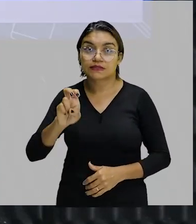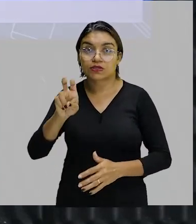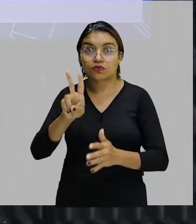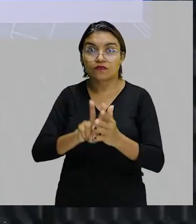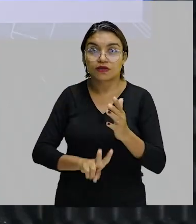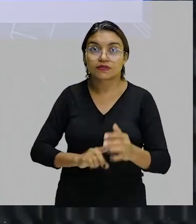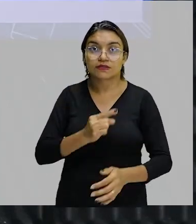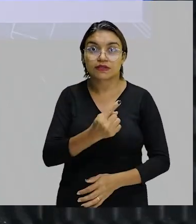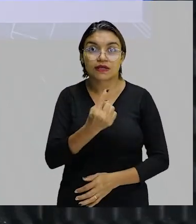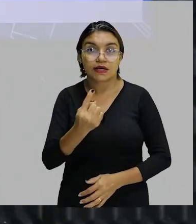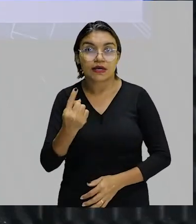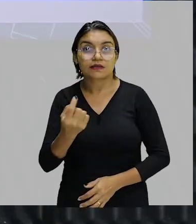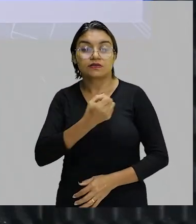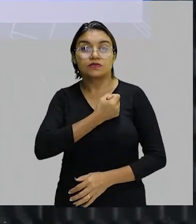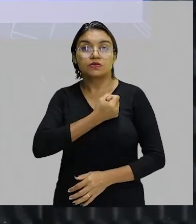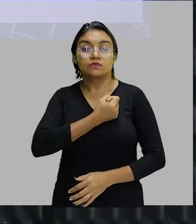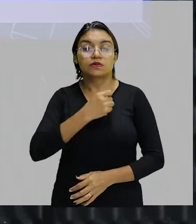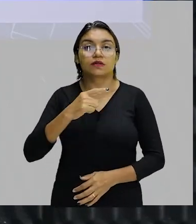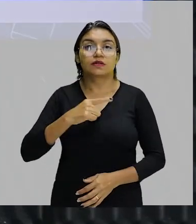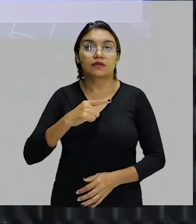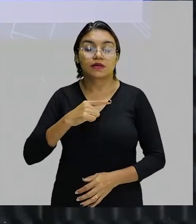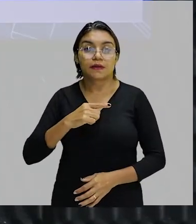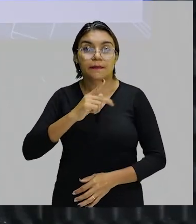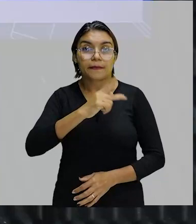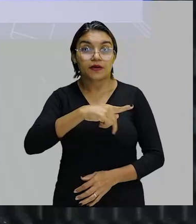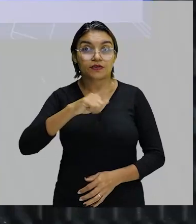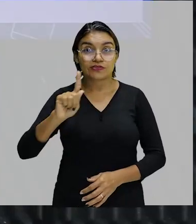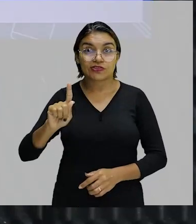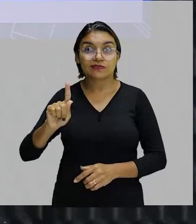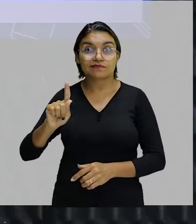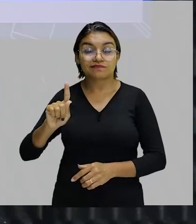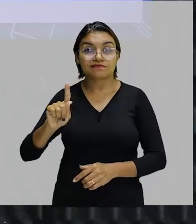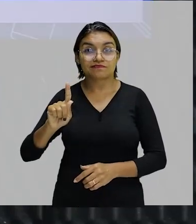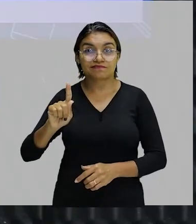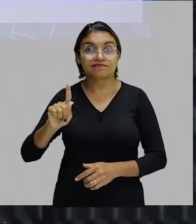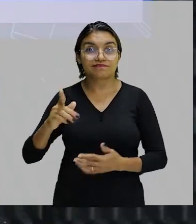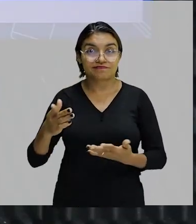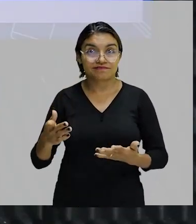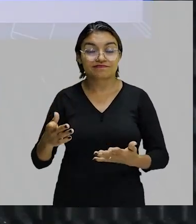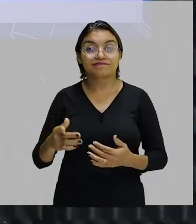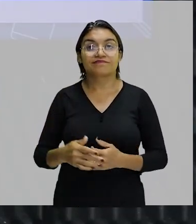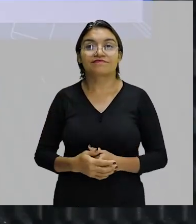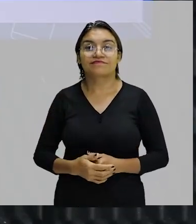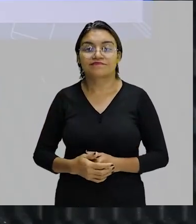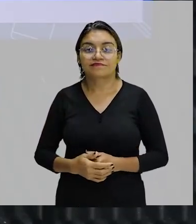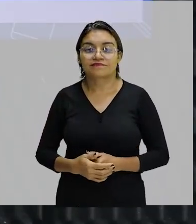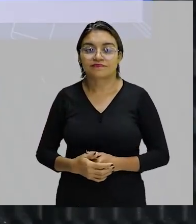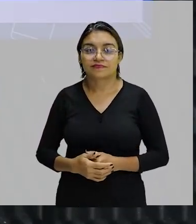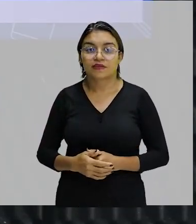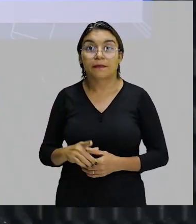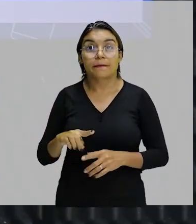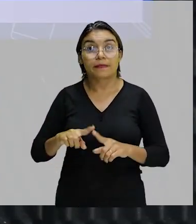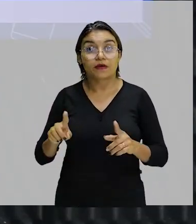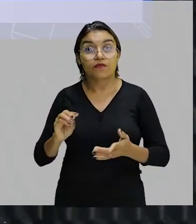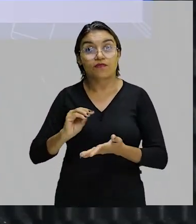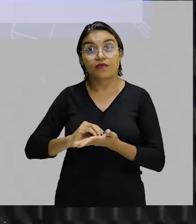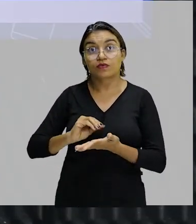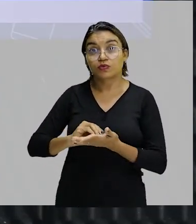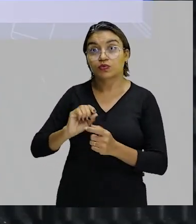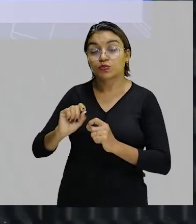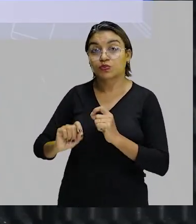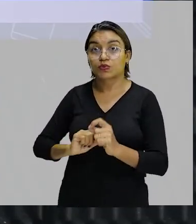cada valor desses, eles estavam em PG. Não foi assim? Então, está faltando eu fazer